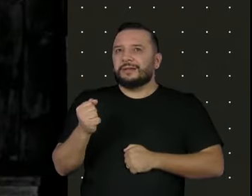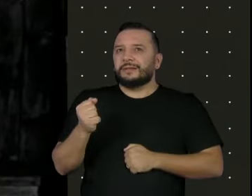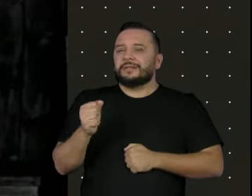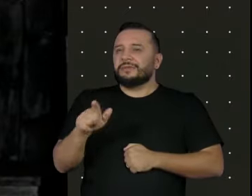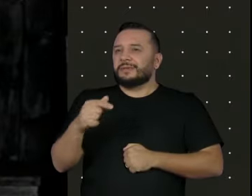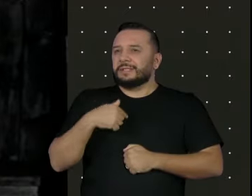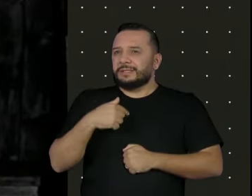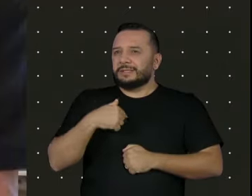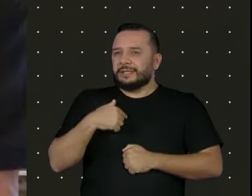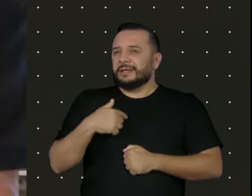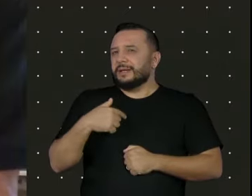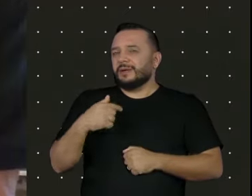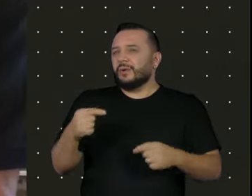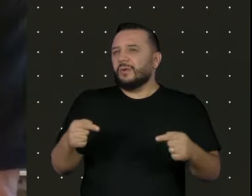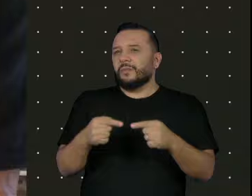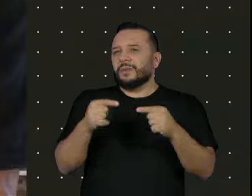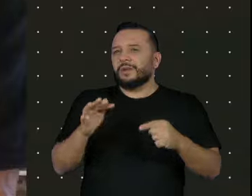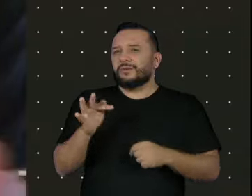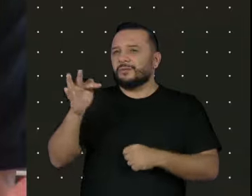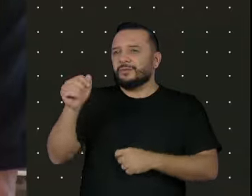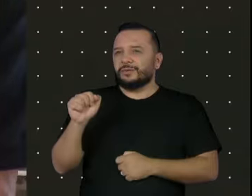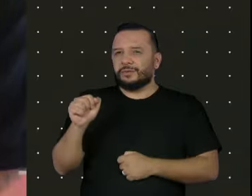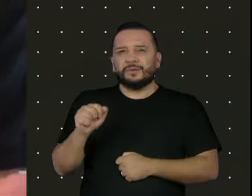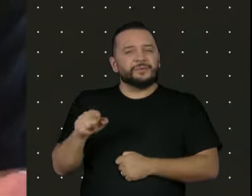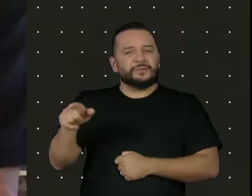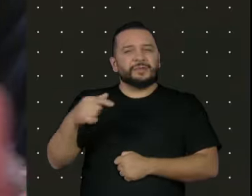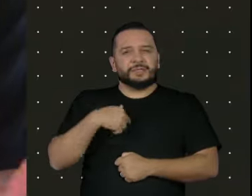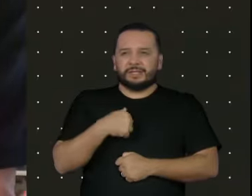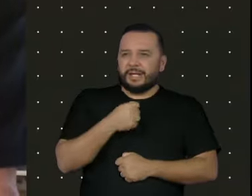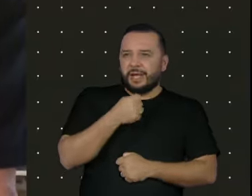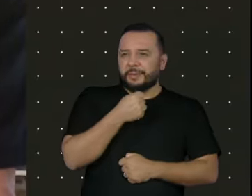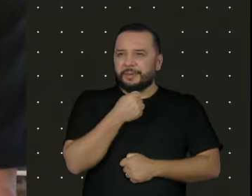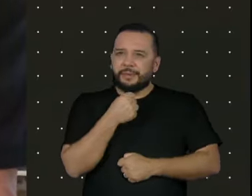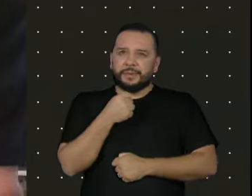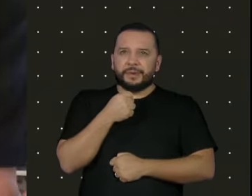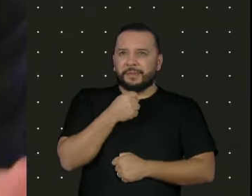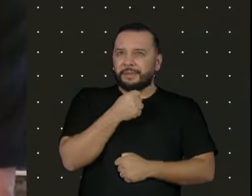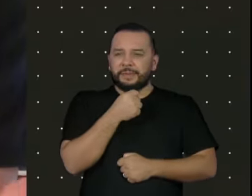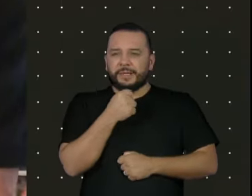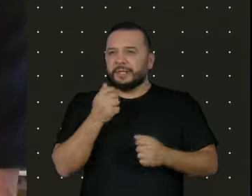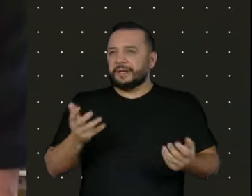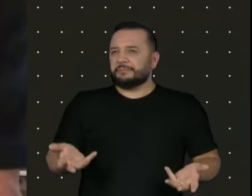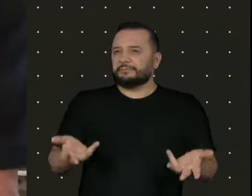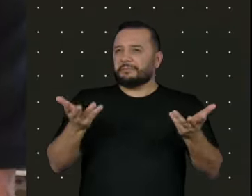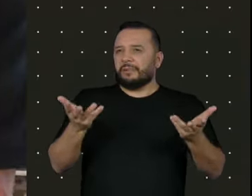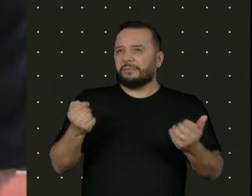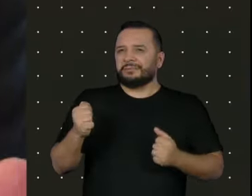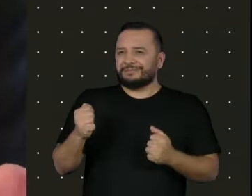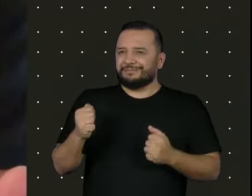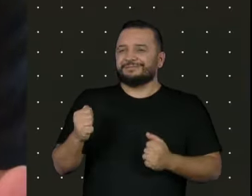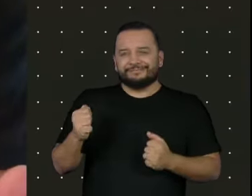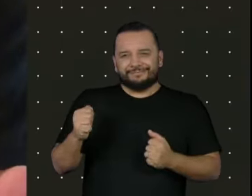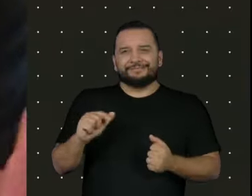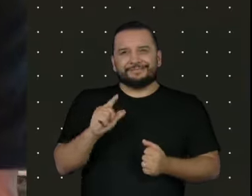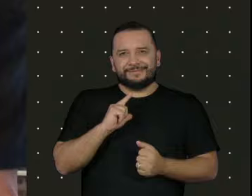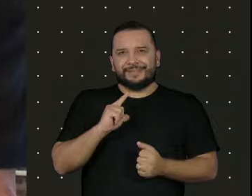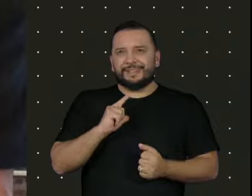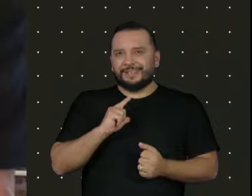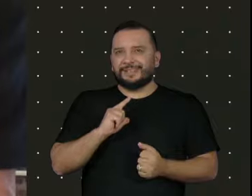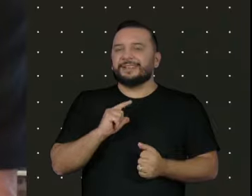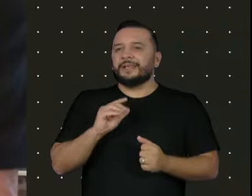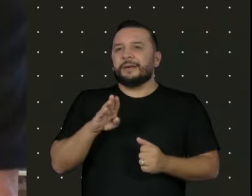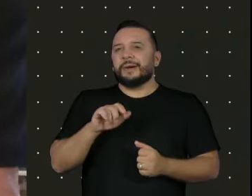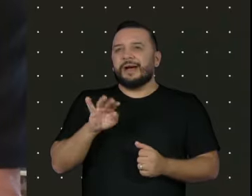mais para frente. Você sempre foi uma intérprete dos grandes Tom, Vinícius,